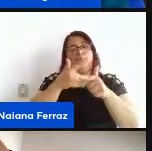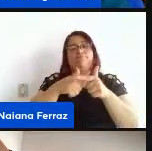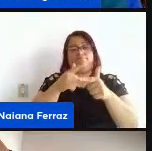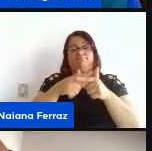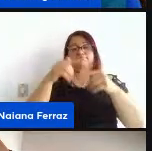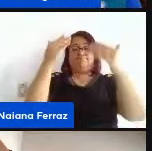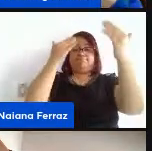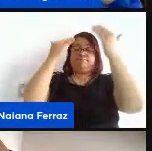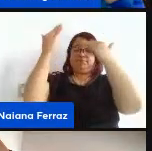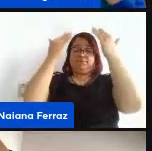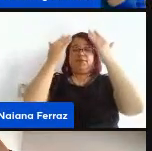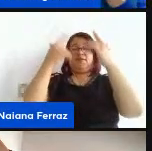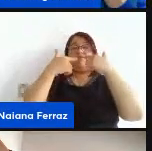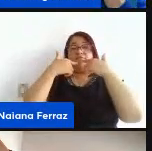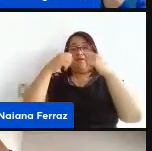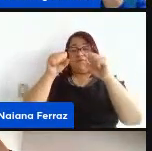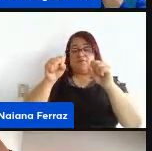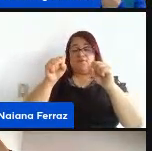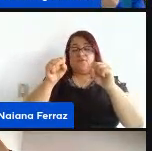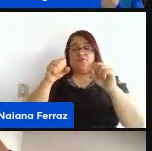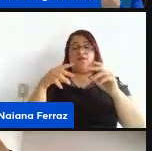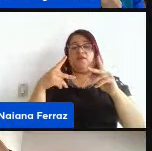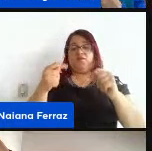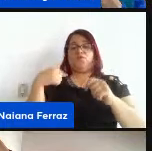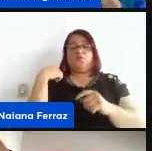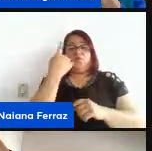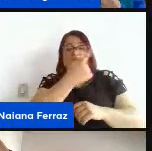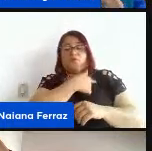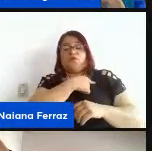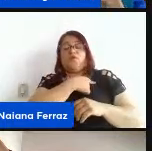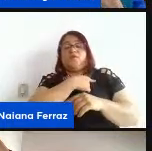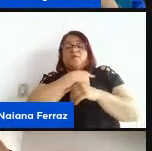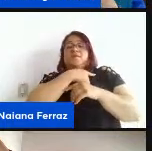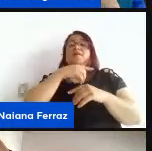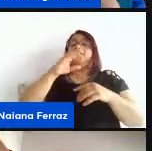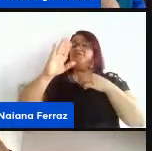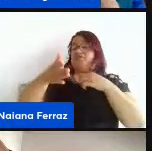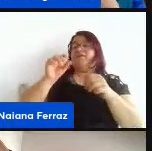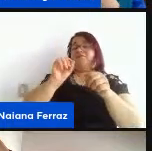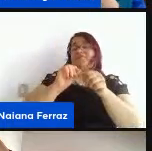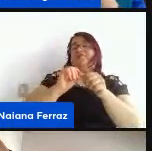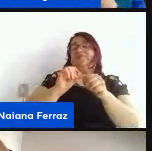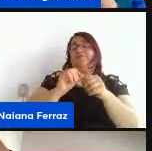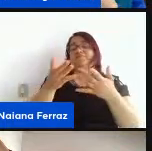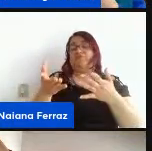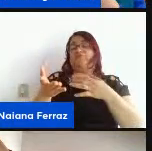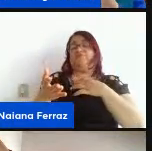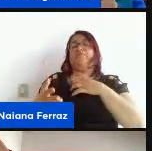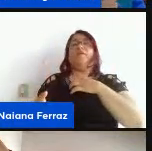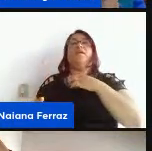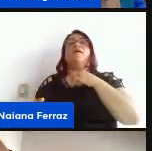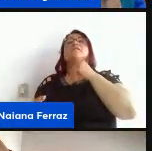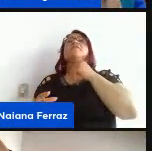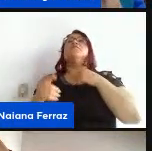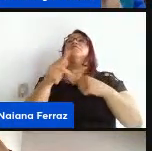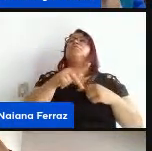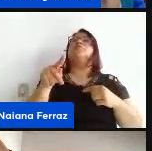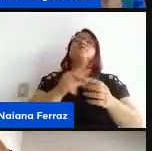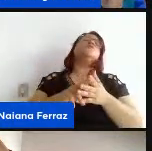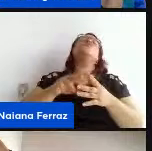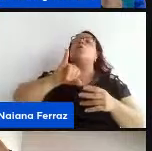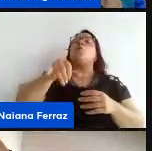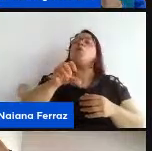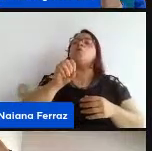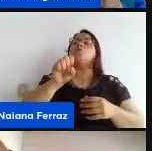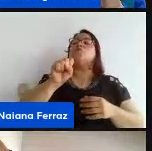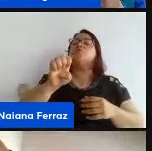sentido, todos nós aqui que estamos nessa mesa fazemos psicolinguística. Né? Então, quando o professor José Ricardo, por exemplo, chama atenção